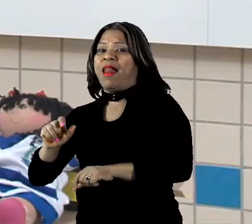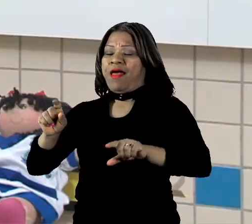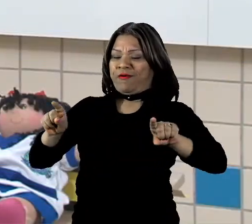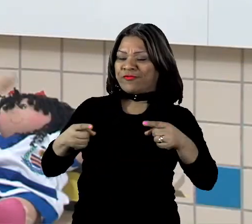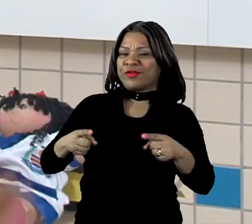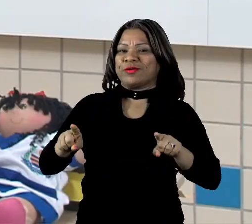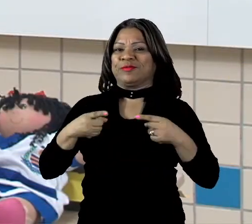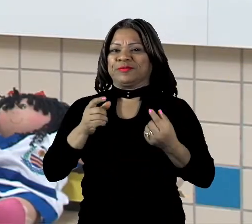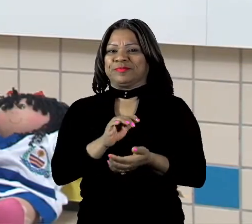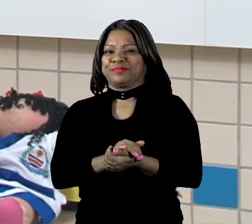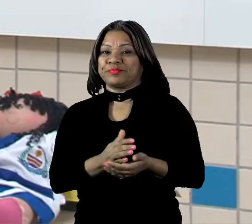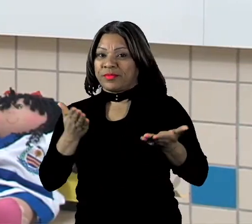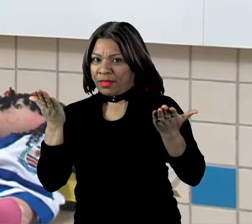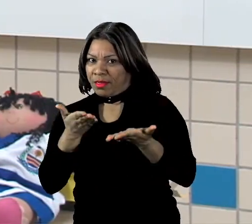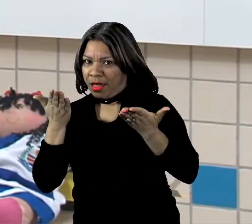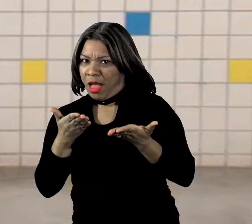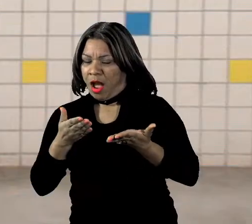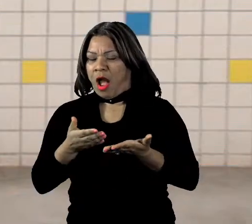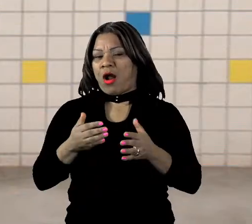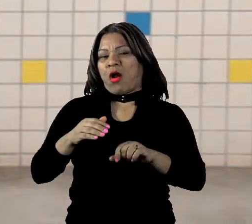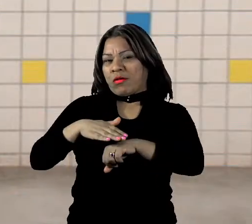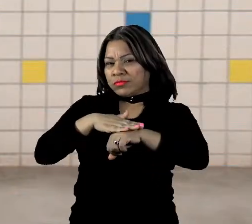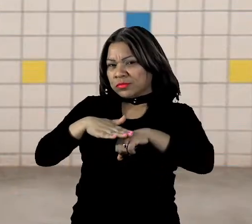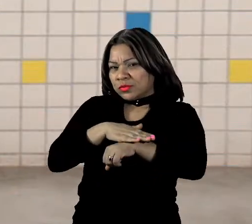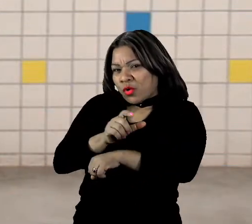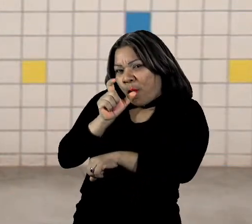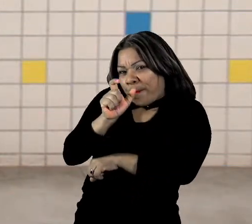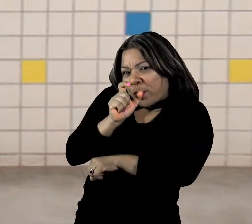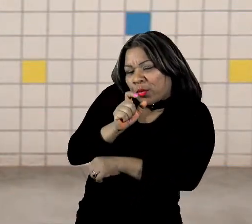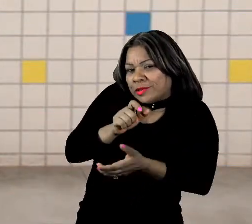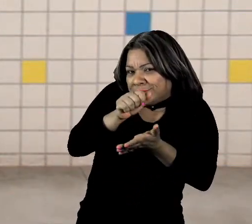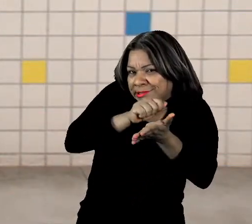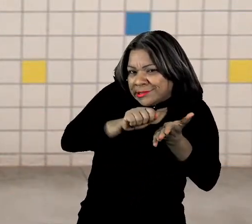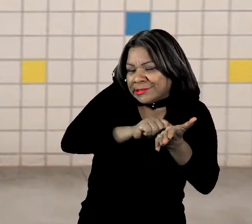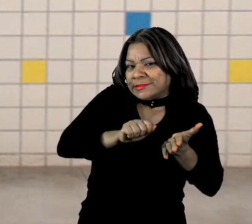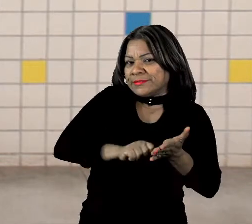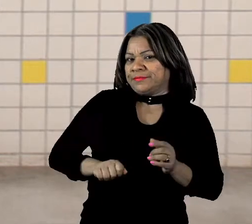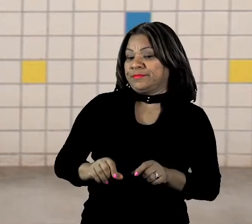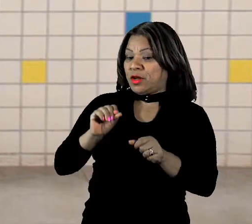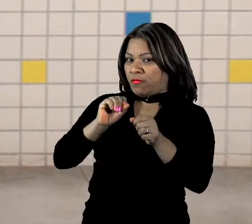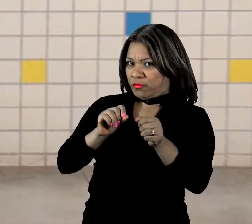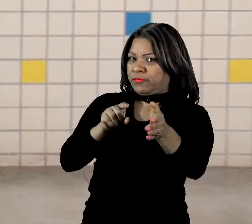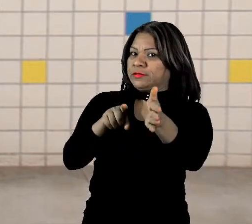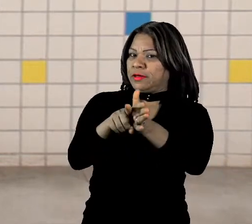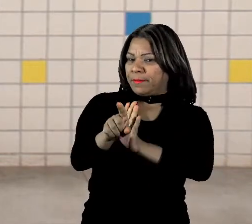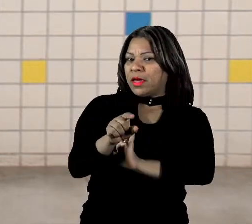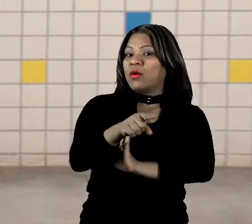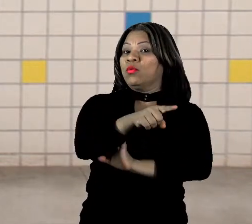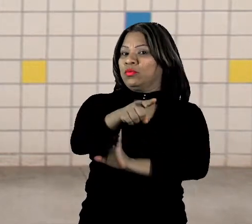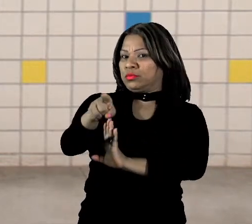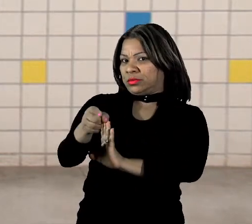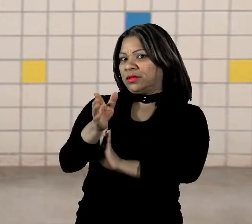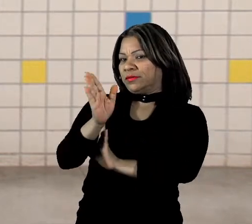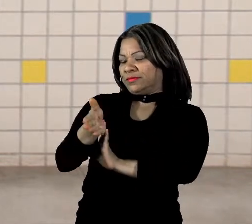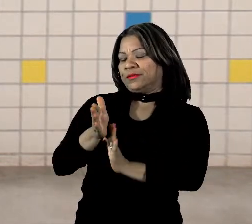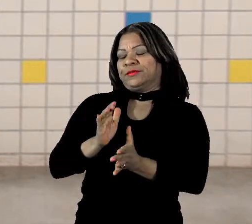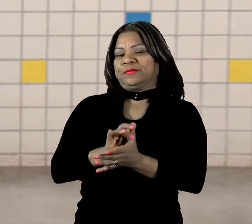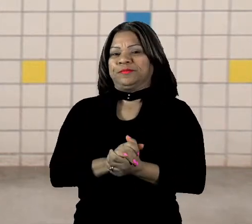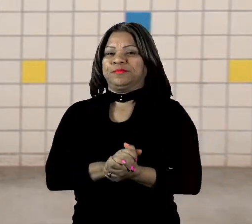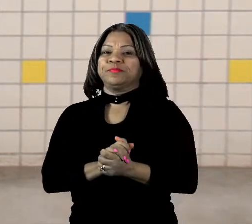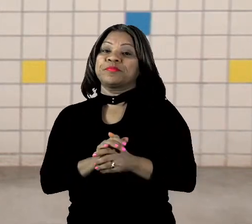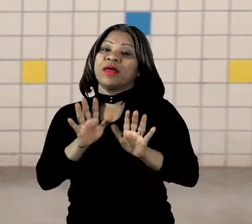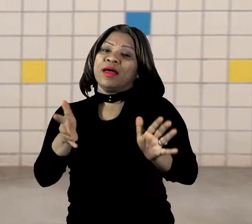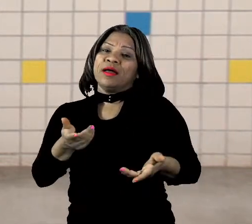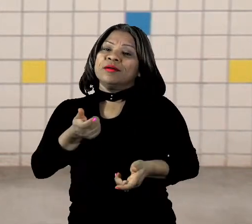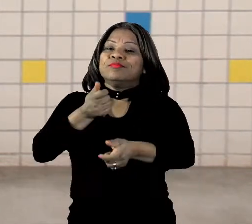conversar um pouquinho sobre a escrita. Eu vou fazer algumas perguntas e vocês vão responder conforme estava lá. Na entrevista, os